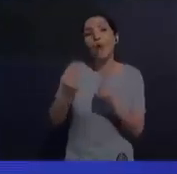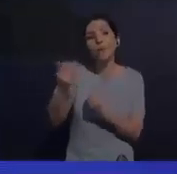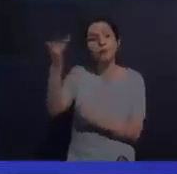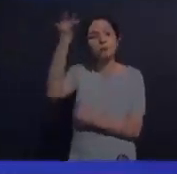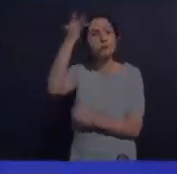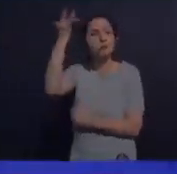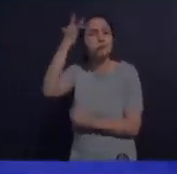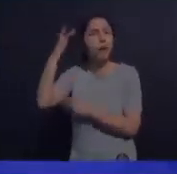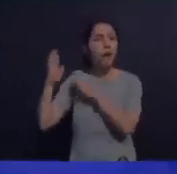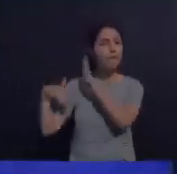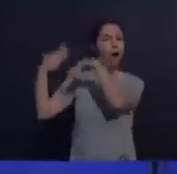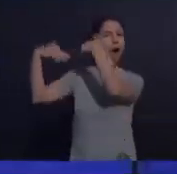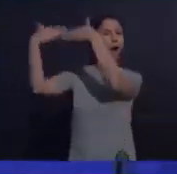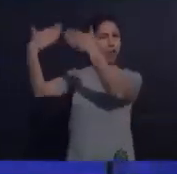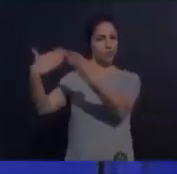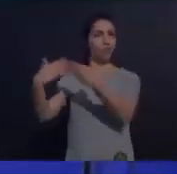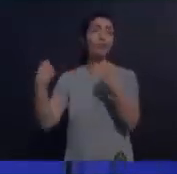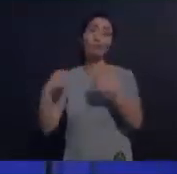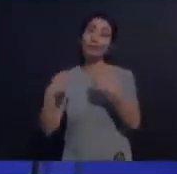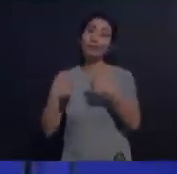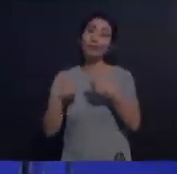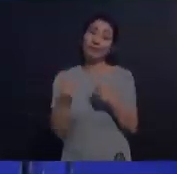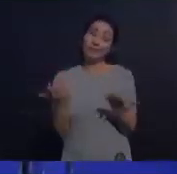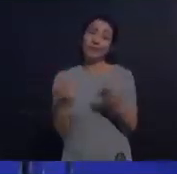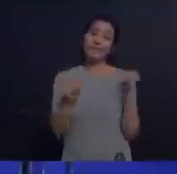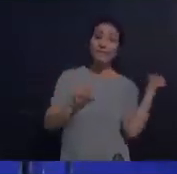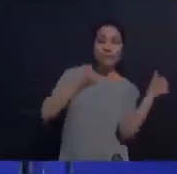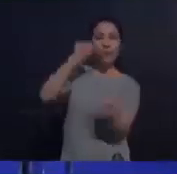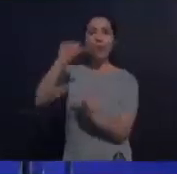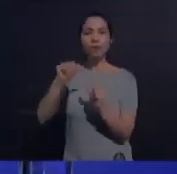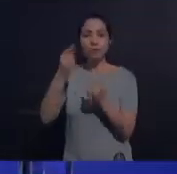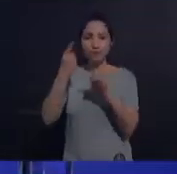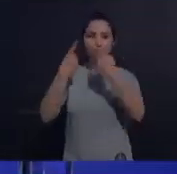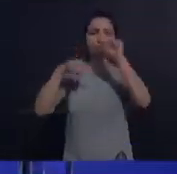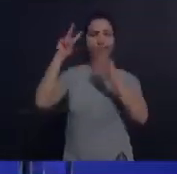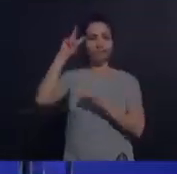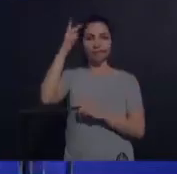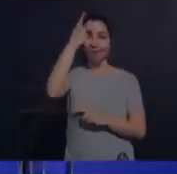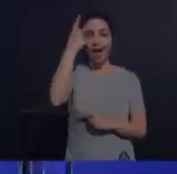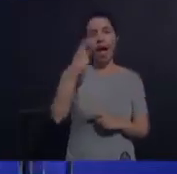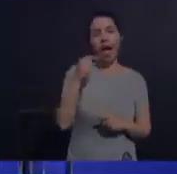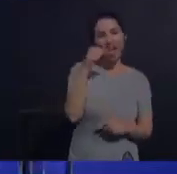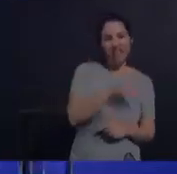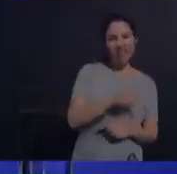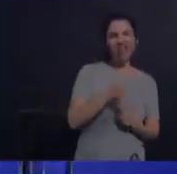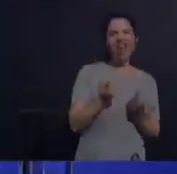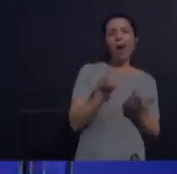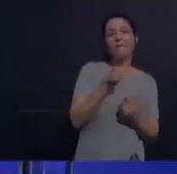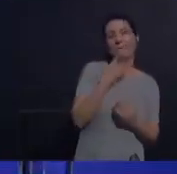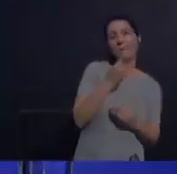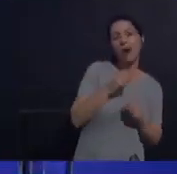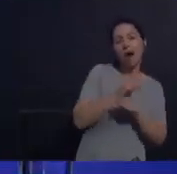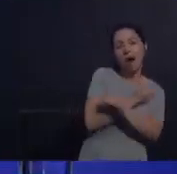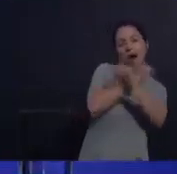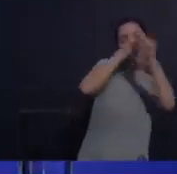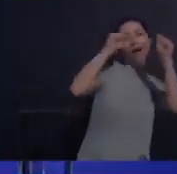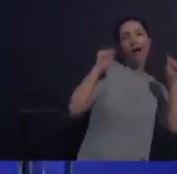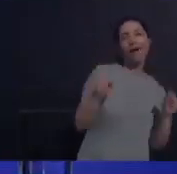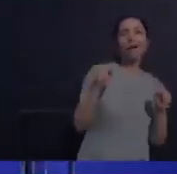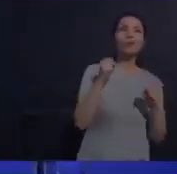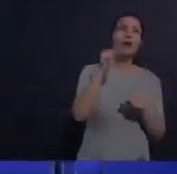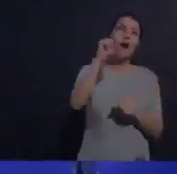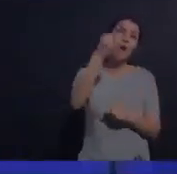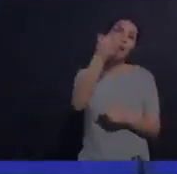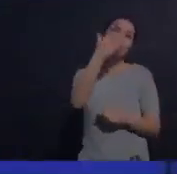senhor eu tive que sair da minha zona de conforto não tive era muito boi gordo a oito e meia da manhã a gente eu não nego